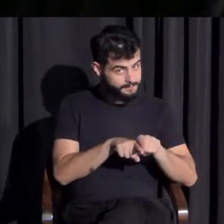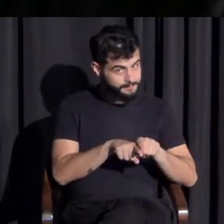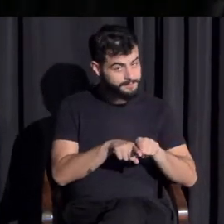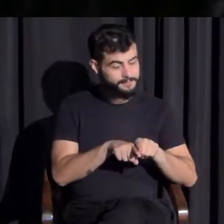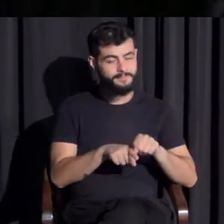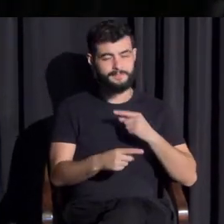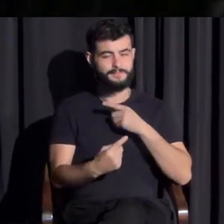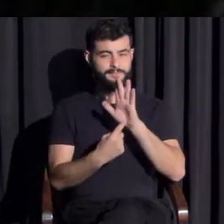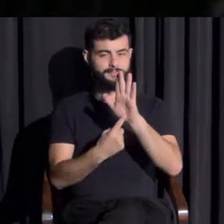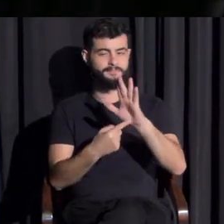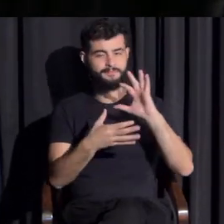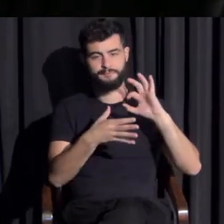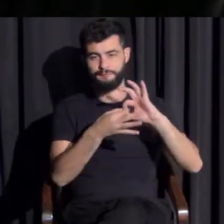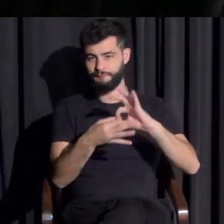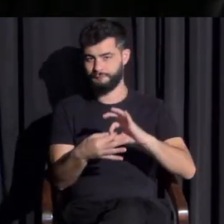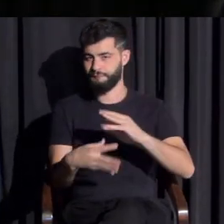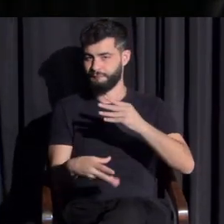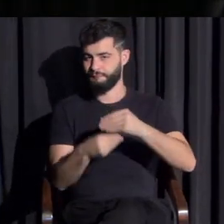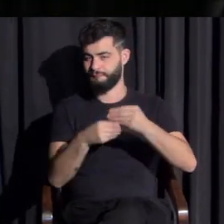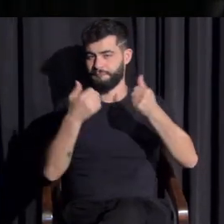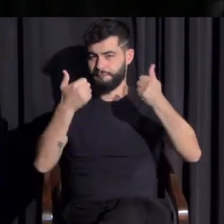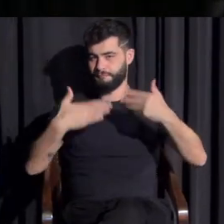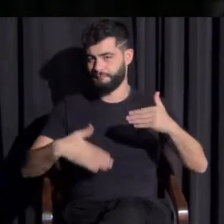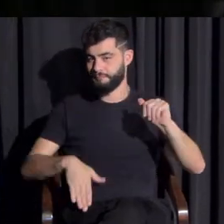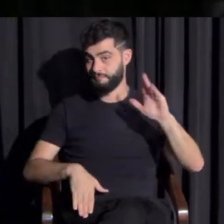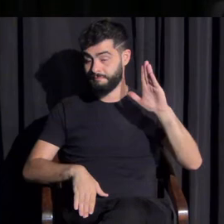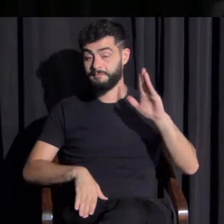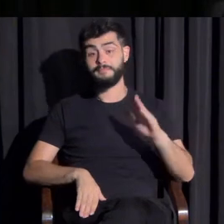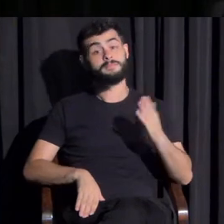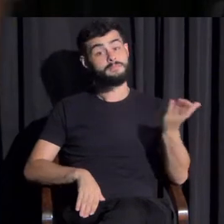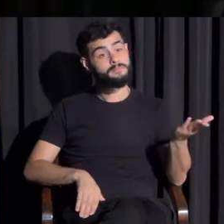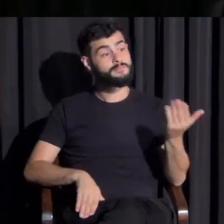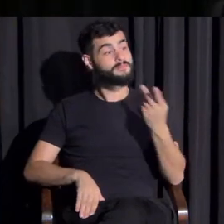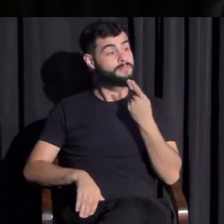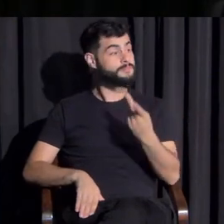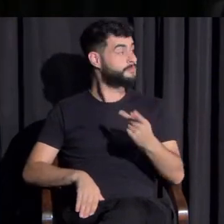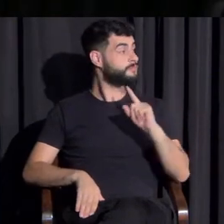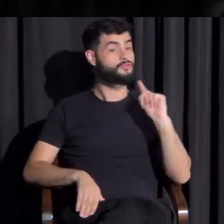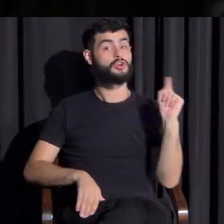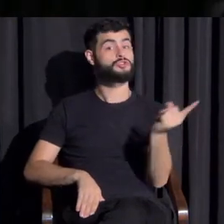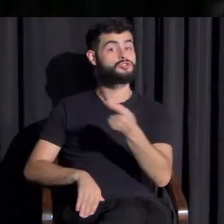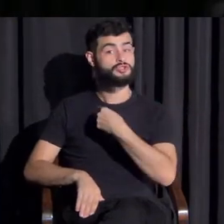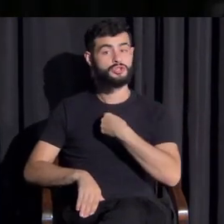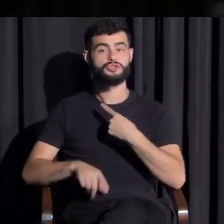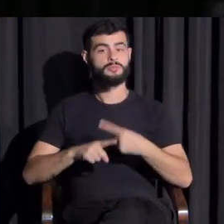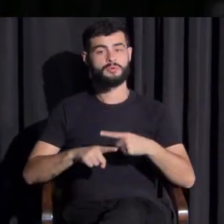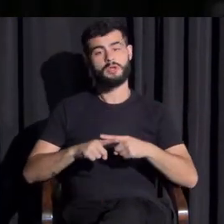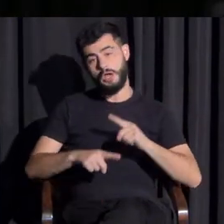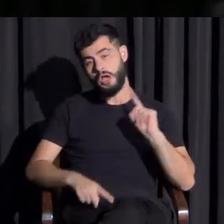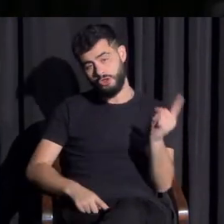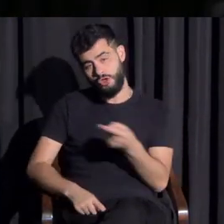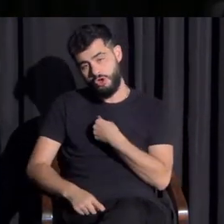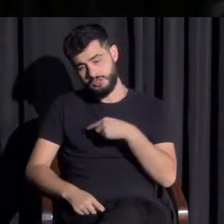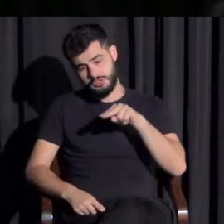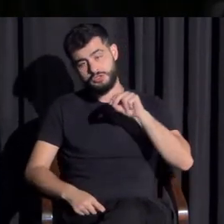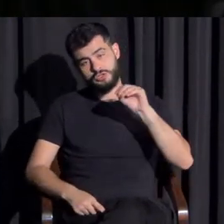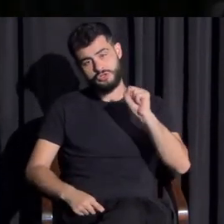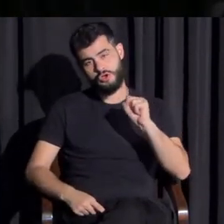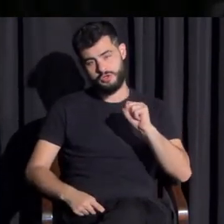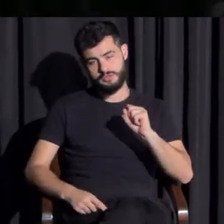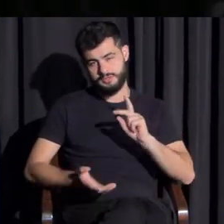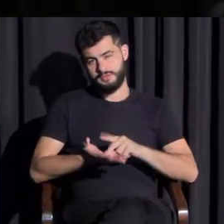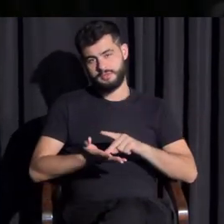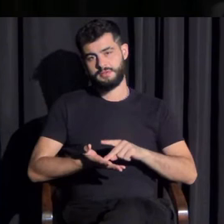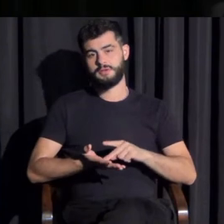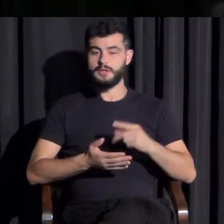um pouquinho mais. Estou falando nós, porque nós, e nós, porque sei que Clériston vai estar nesse mesmo, na